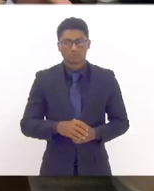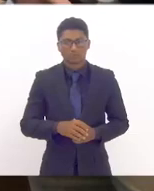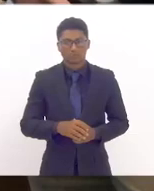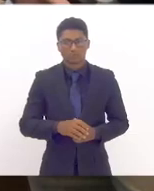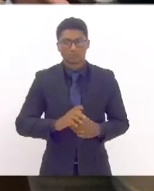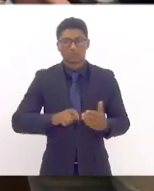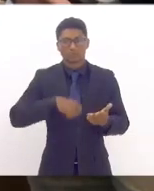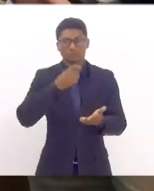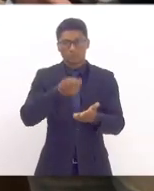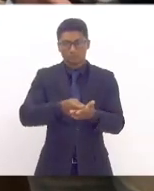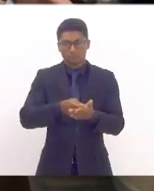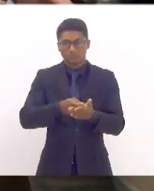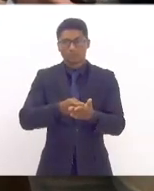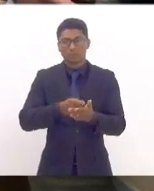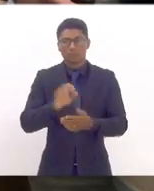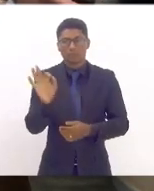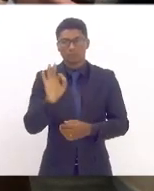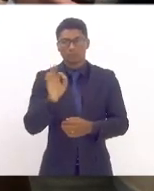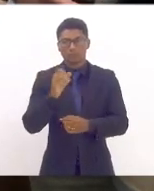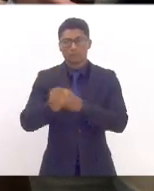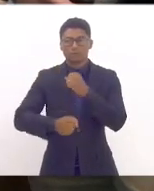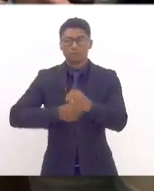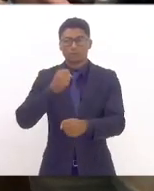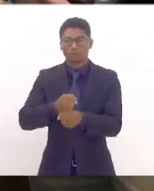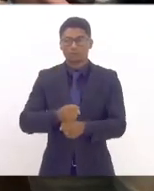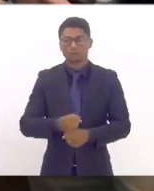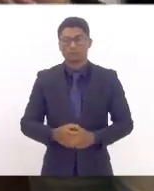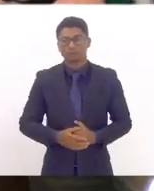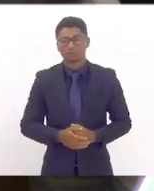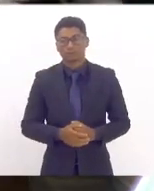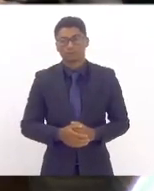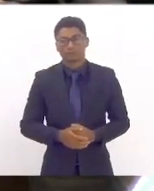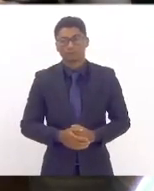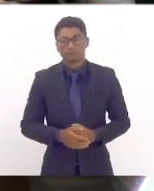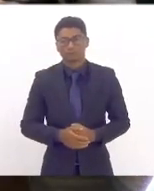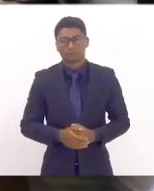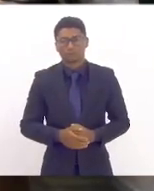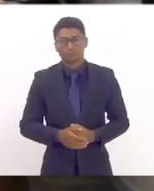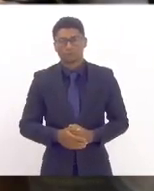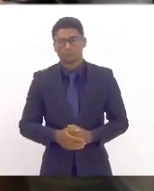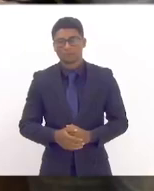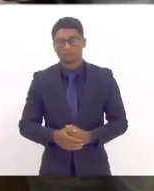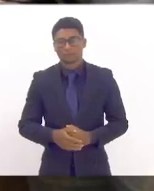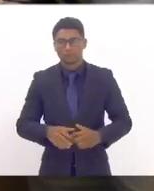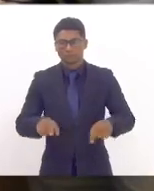paga em fevereiro do ano que vem e outros